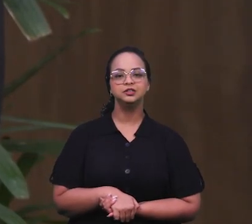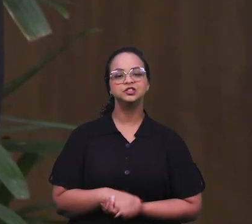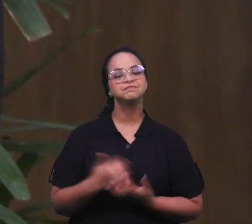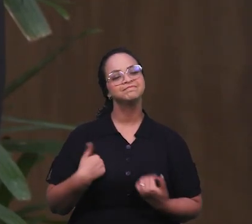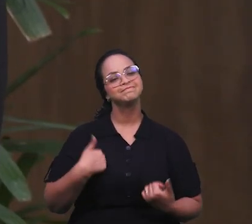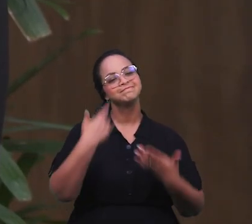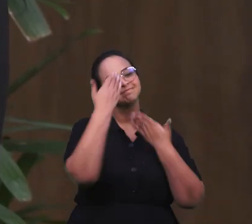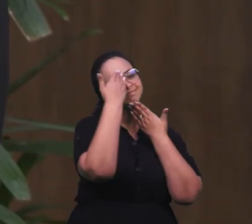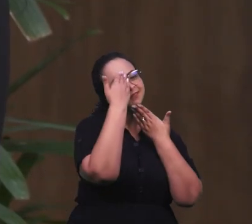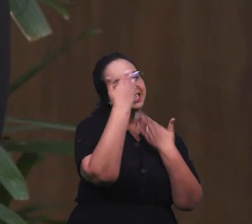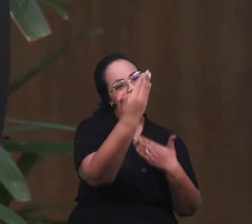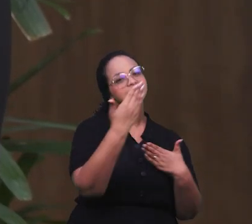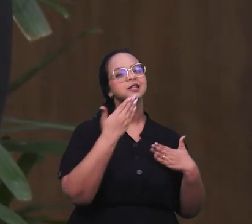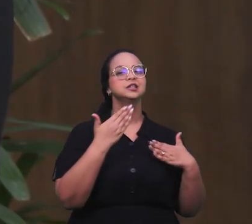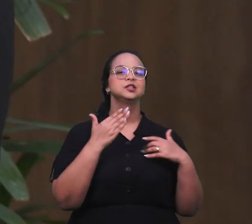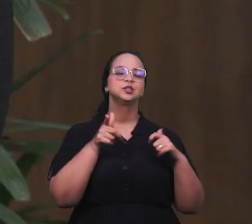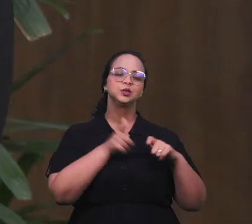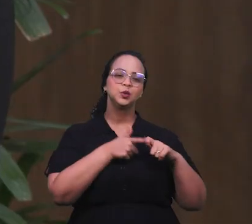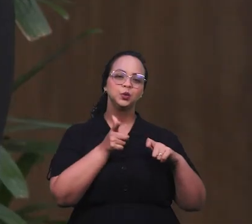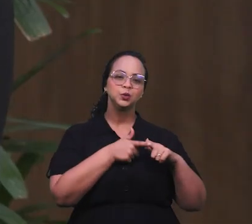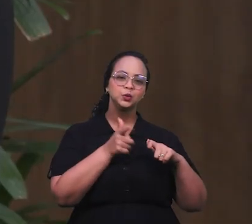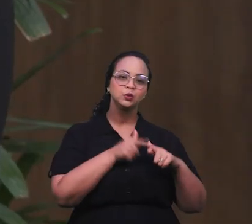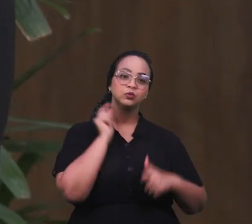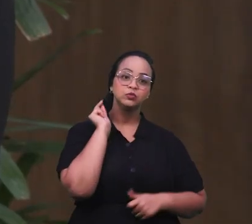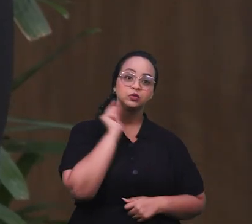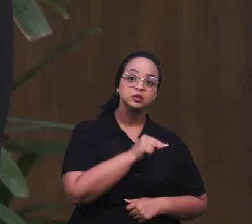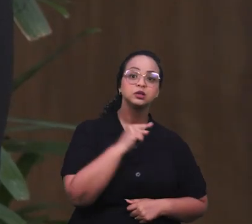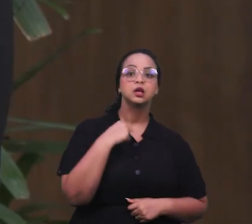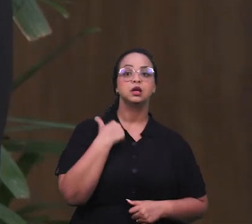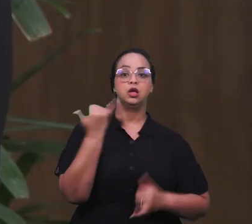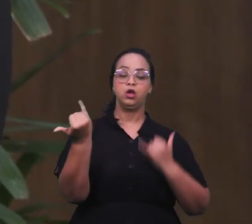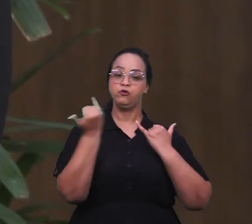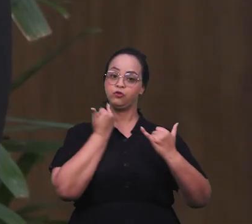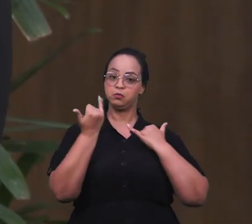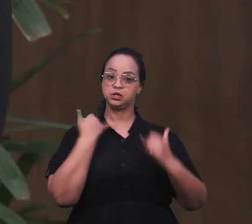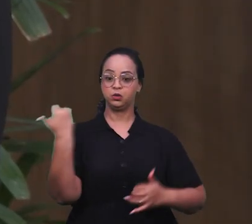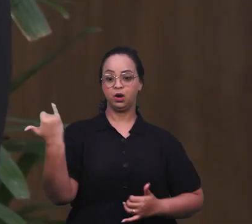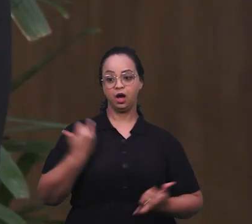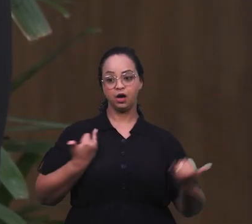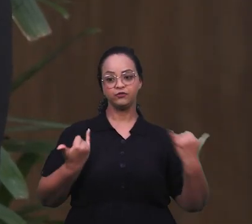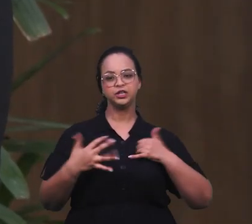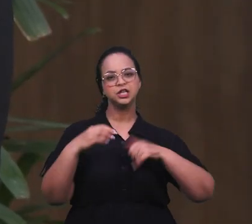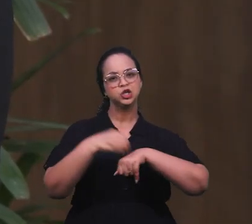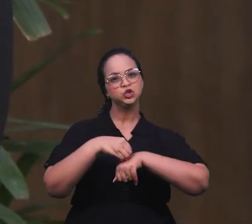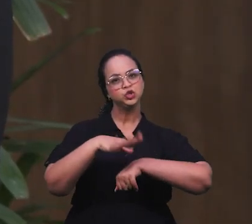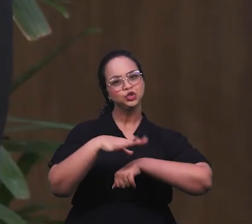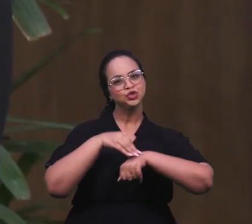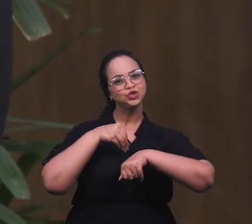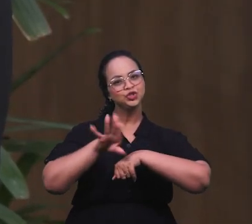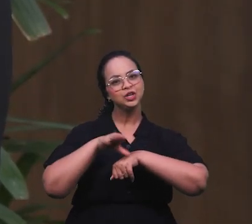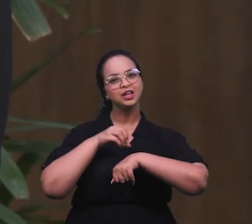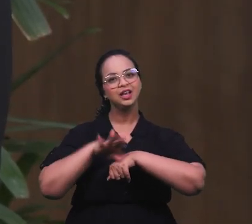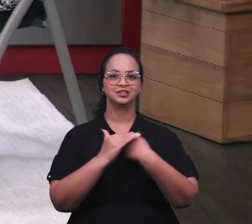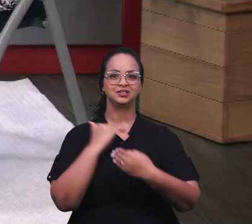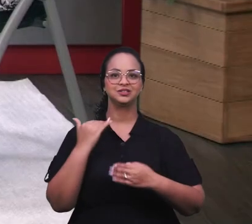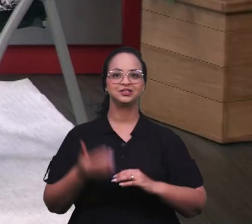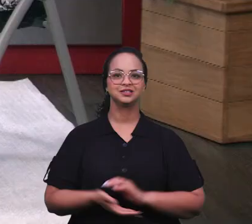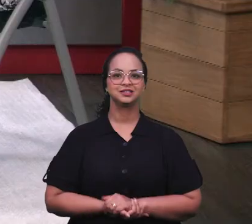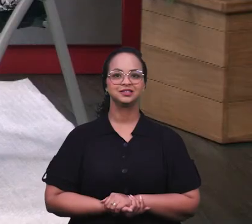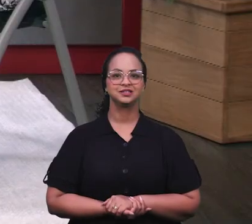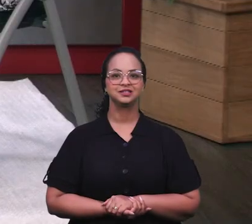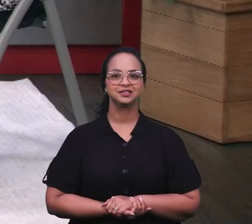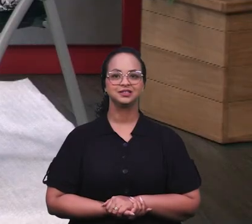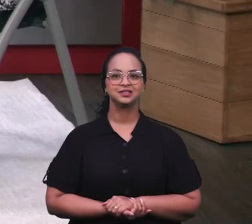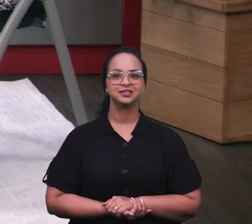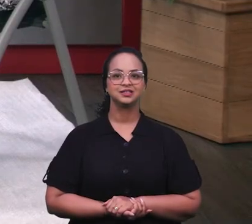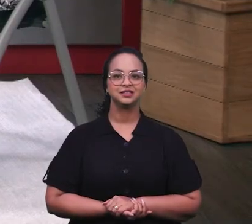doutor Hugo, por todas as informações excepcionais que você passou, as dicas, as orientações. Olha, eu